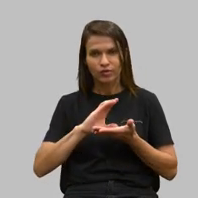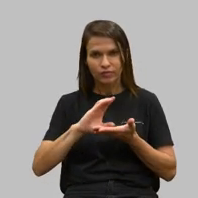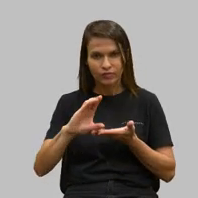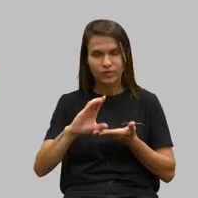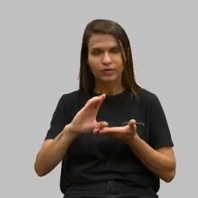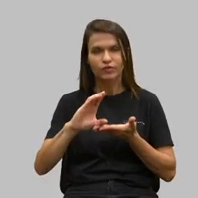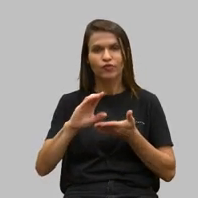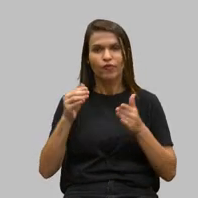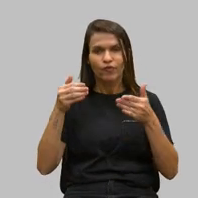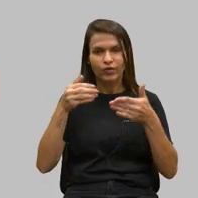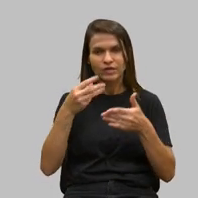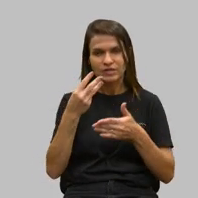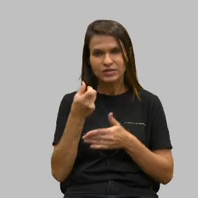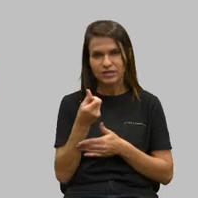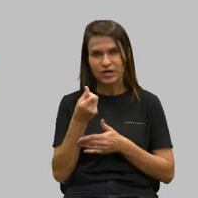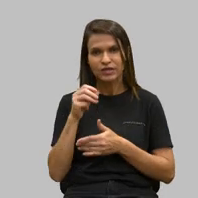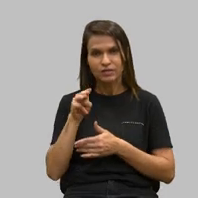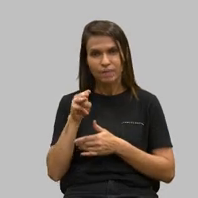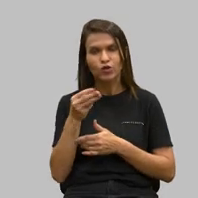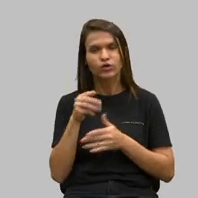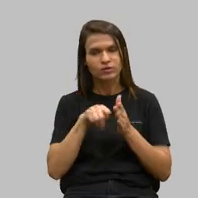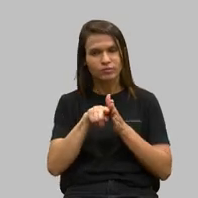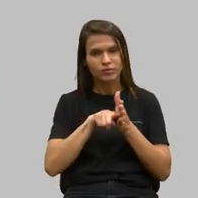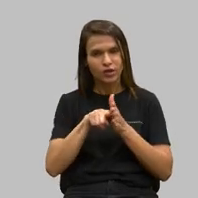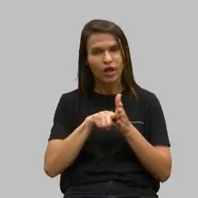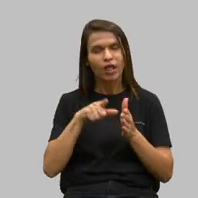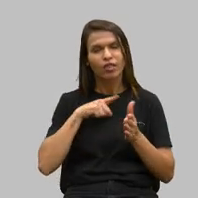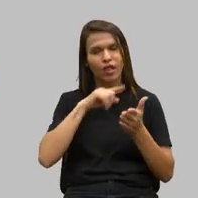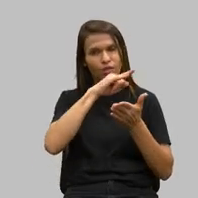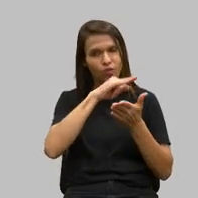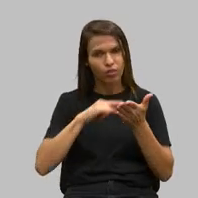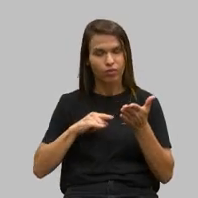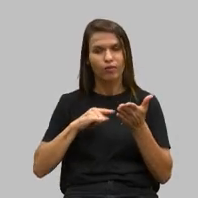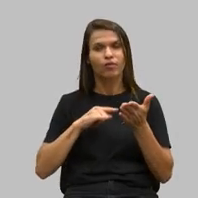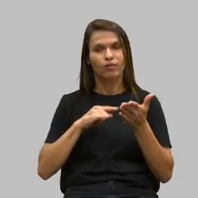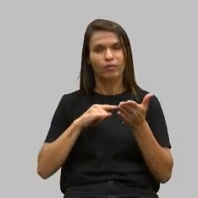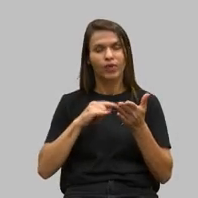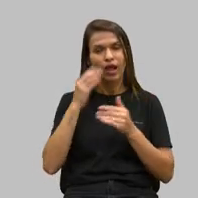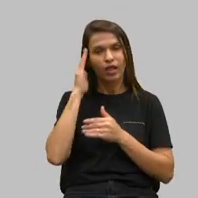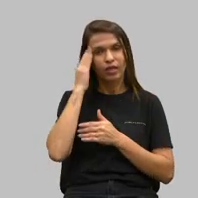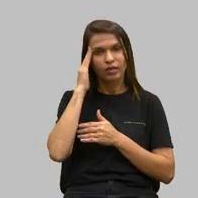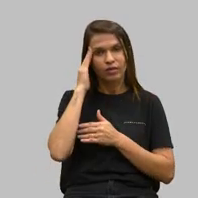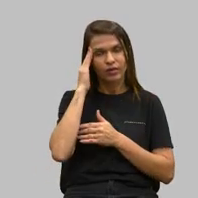para R$ milhões em pesquisa para a gente ter protocolos para entender,